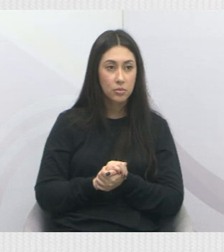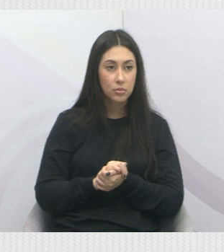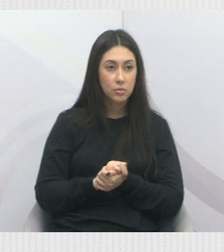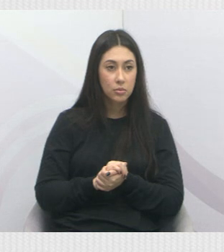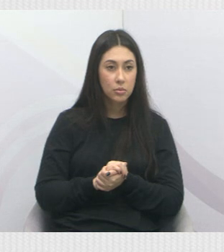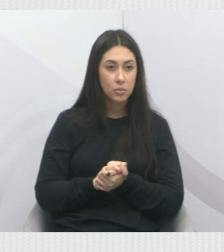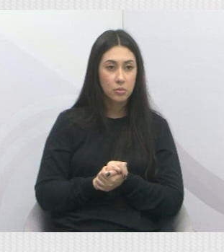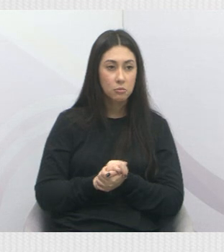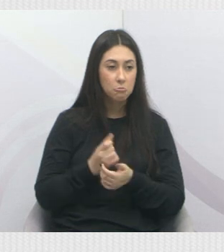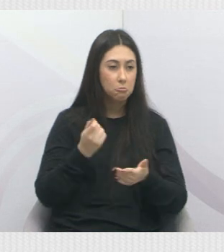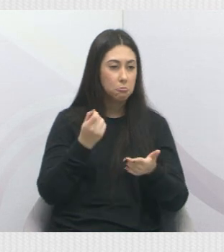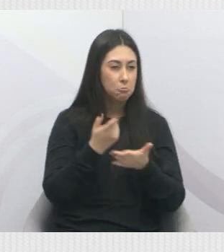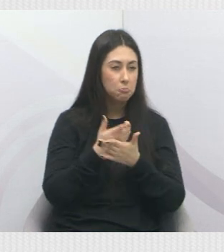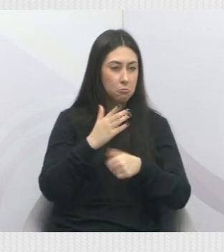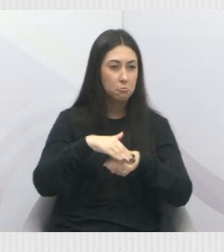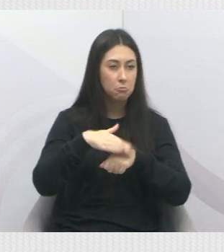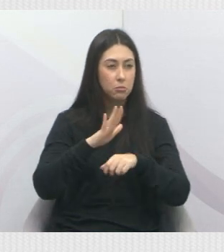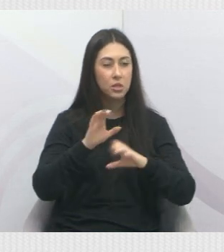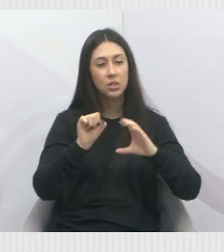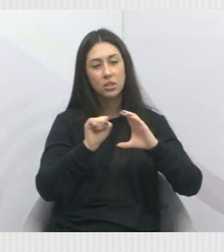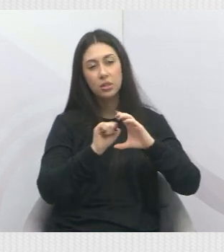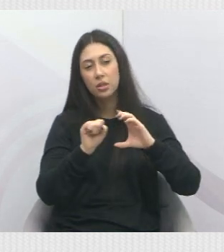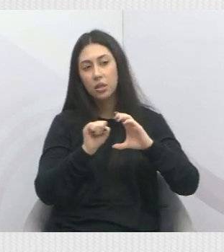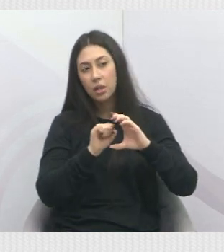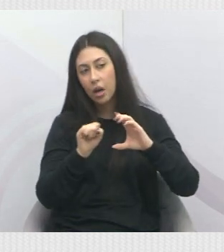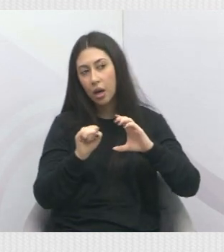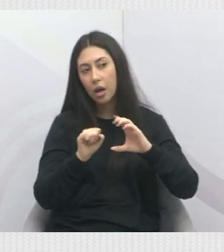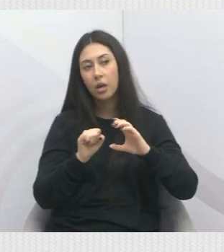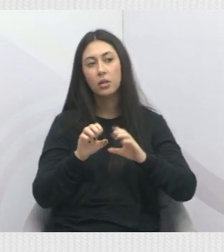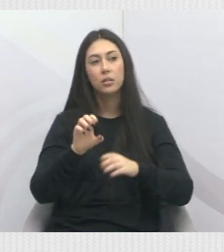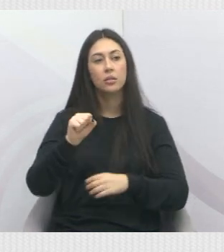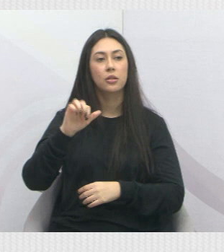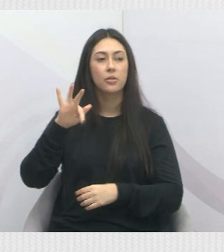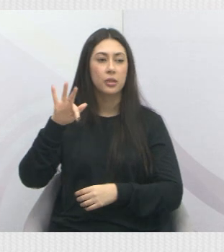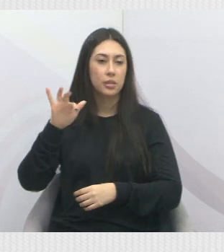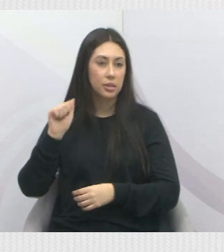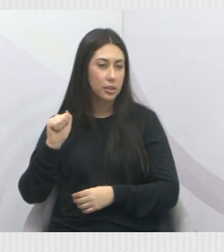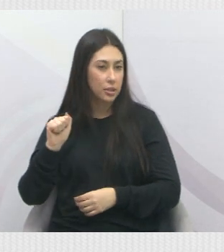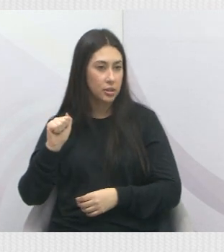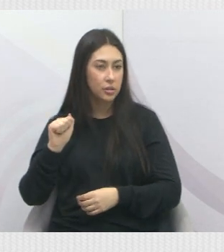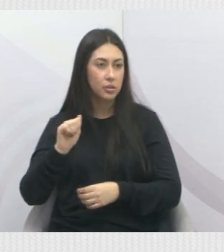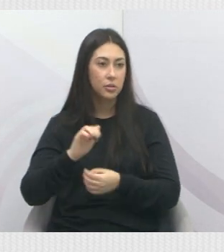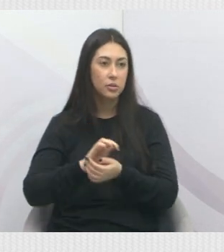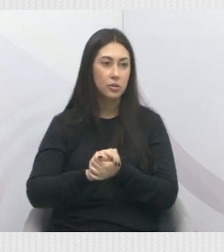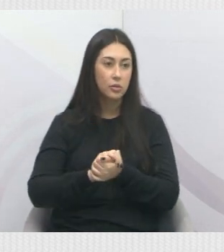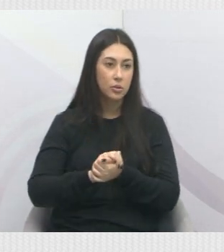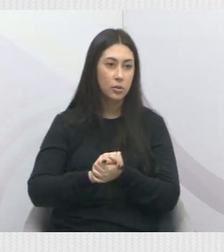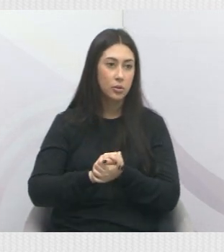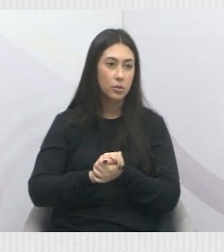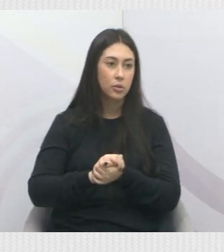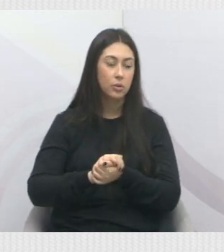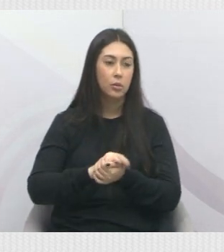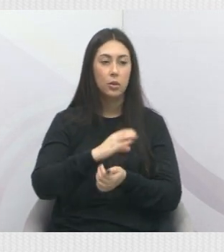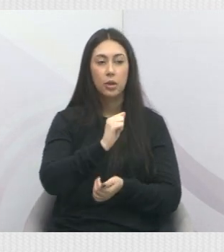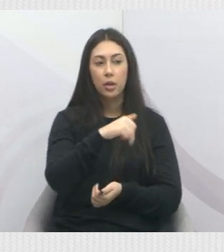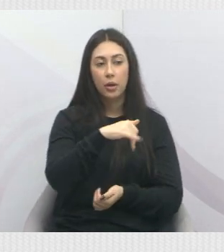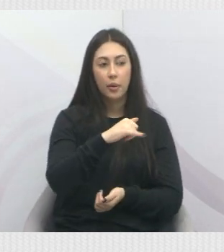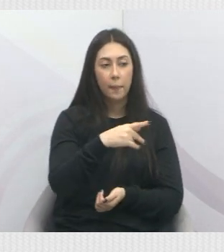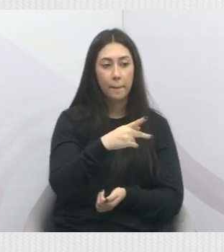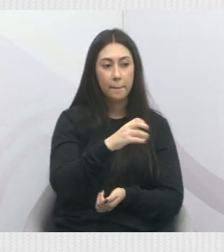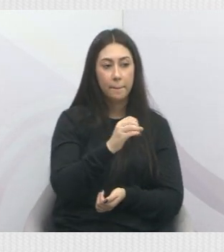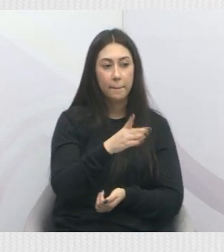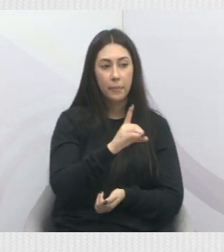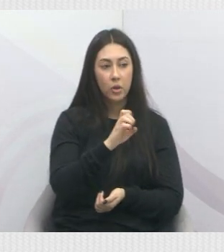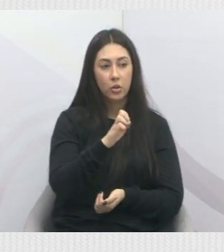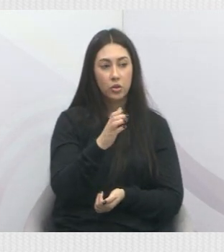é o maior gasto. Depois, Santa Casa, São Francisco, Sociedade Caminho de Damasco, SPDM e